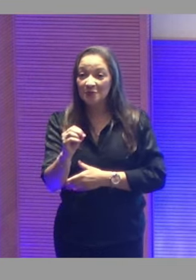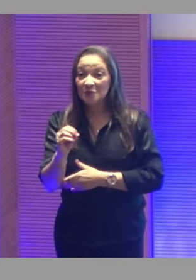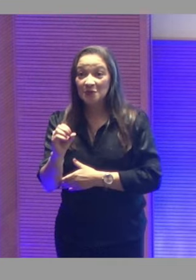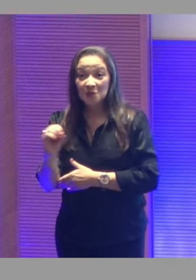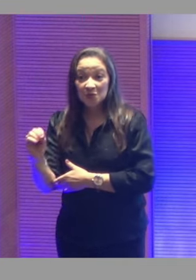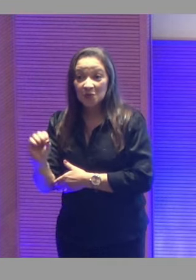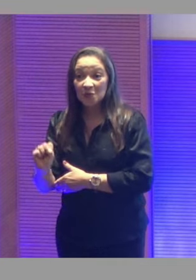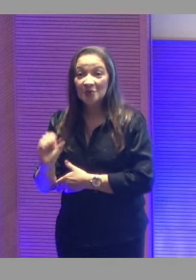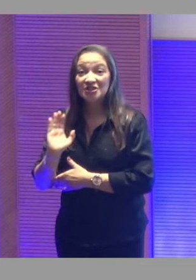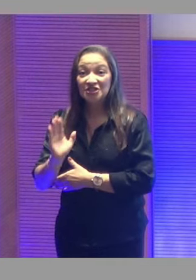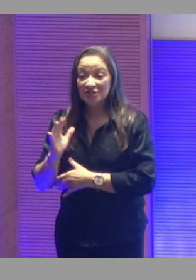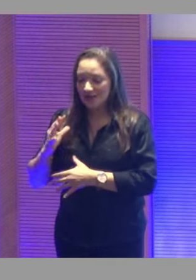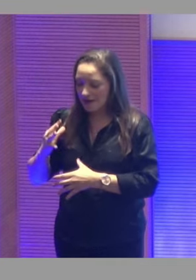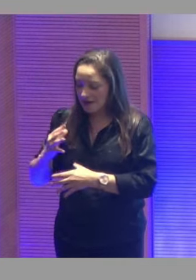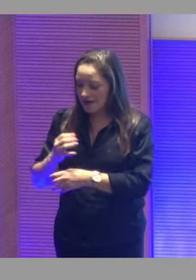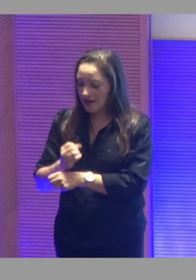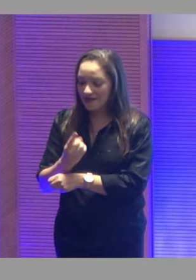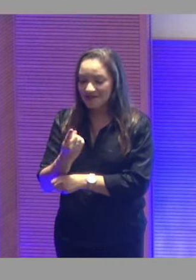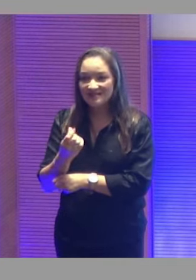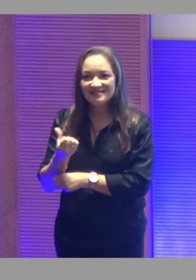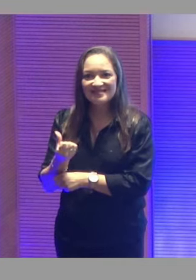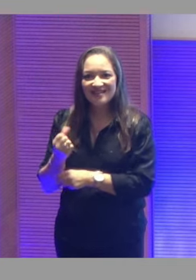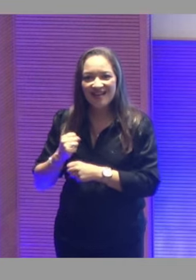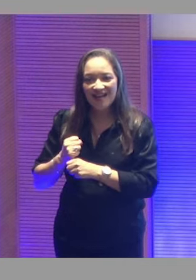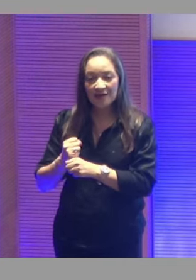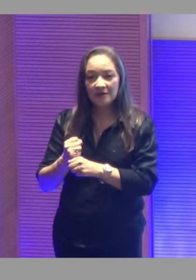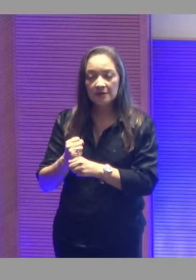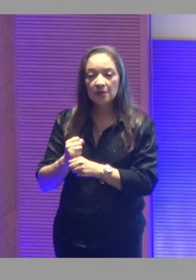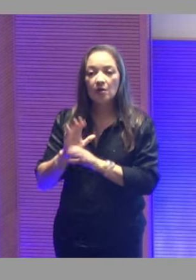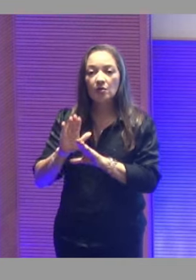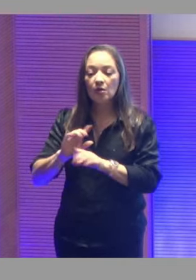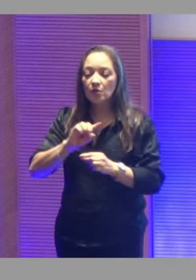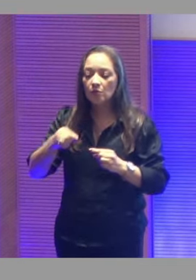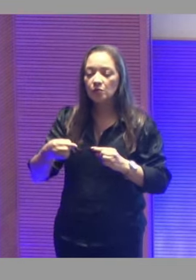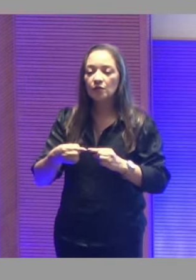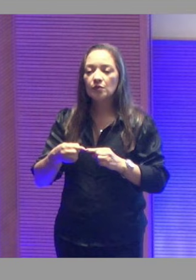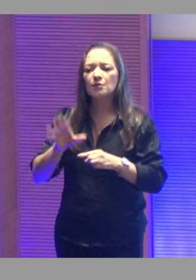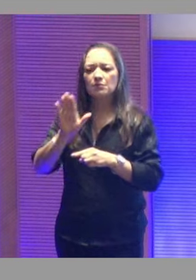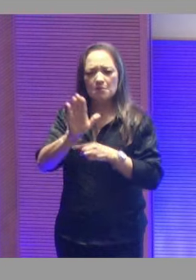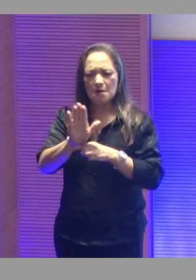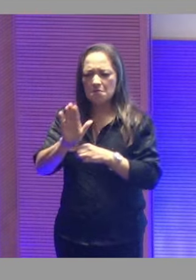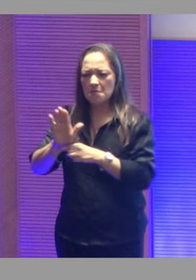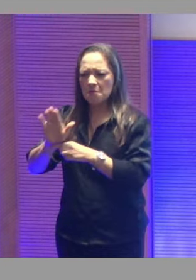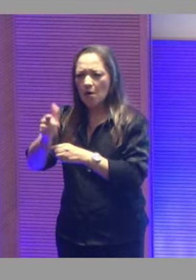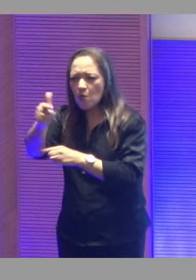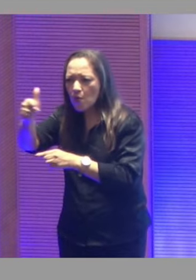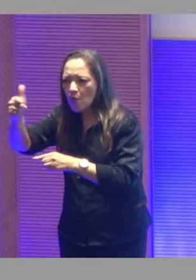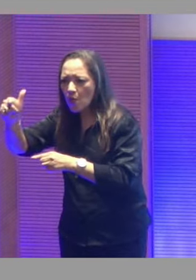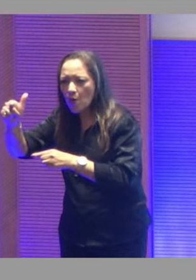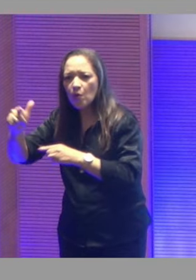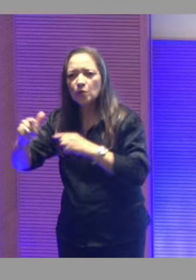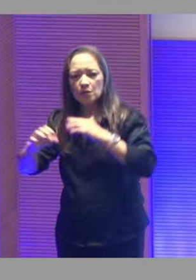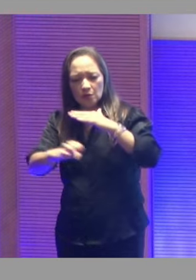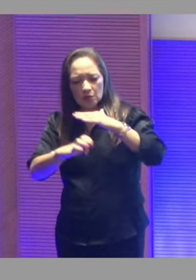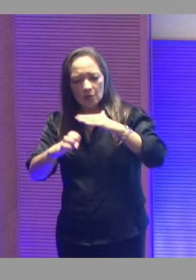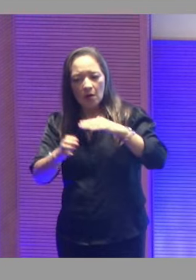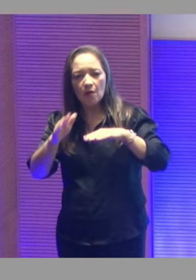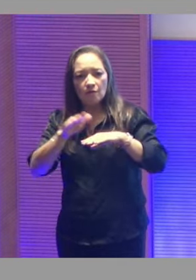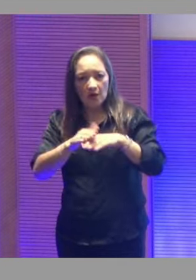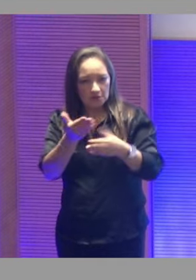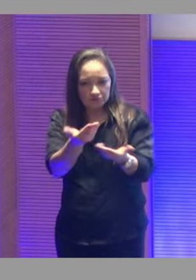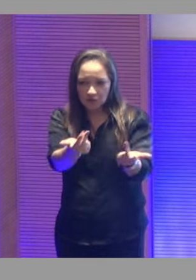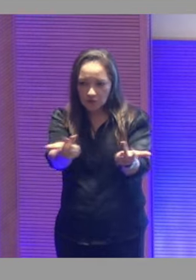missão é contribuir e para que cada vez mais organizações façam O que vocês estão fazendo membros do